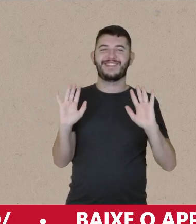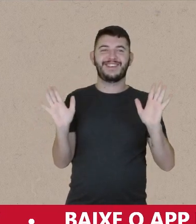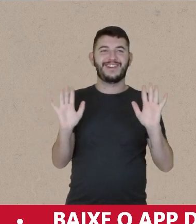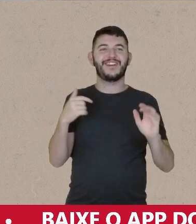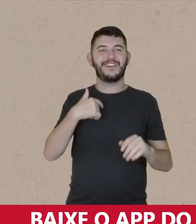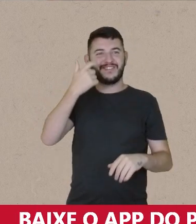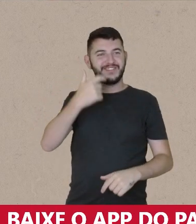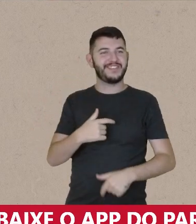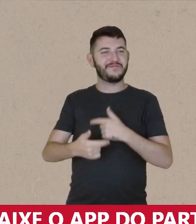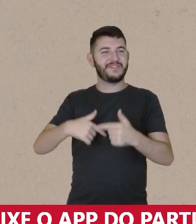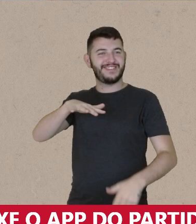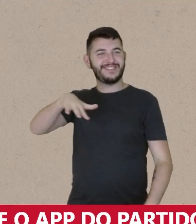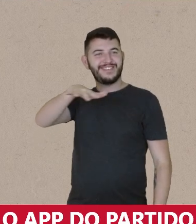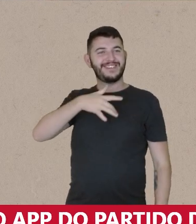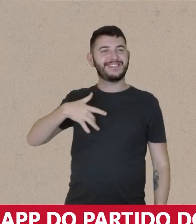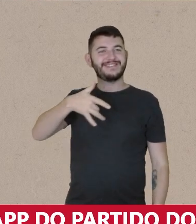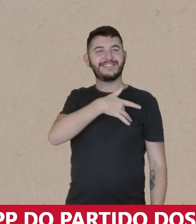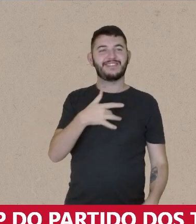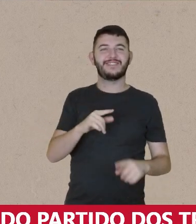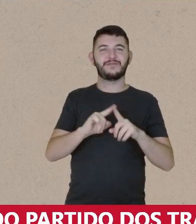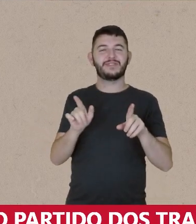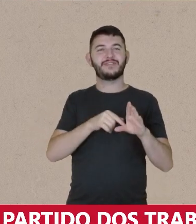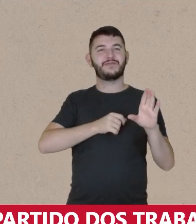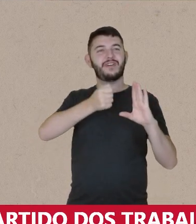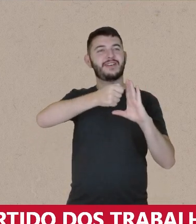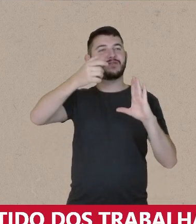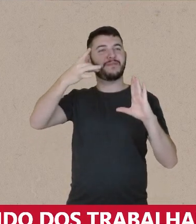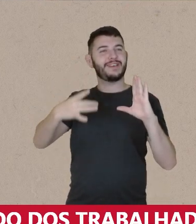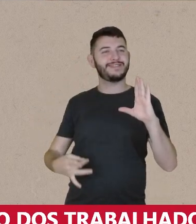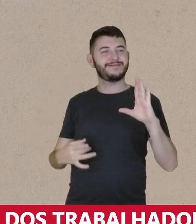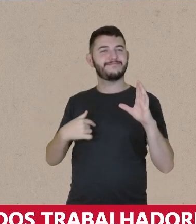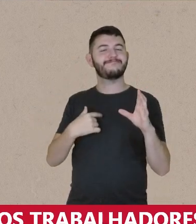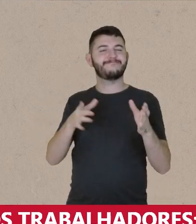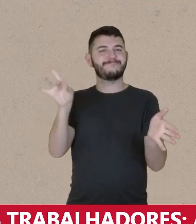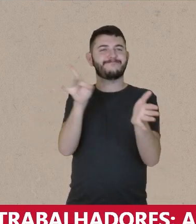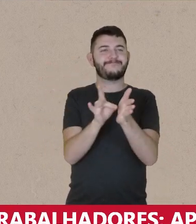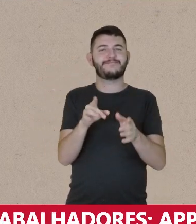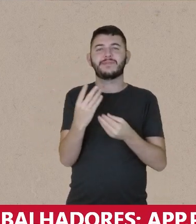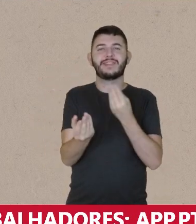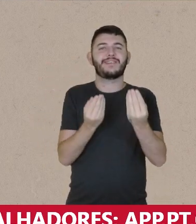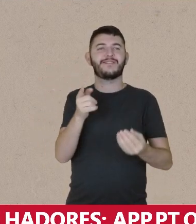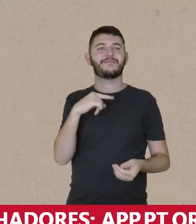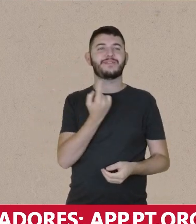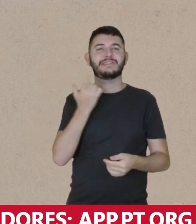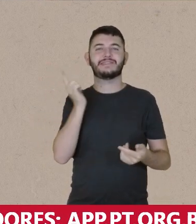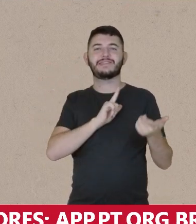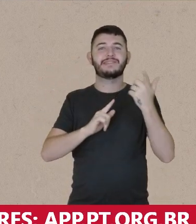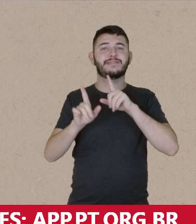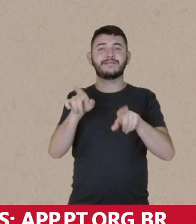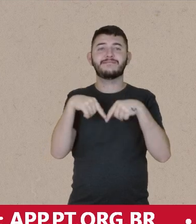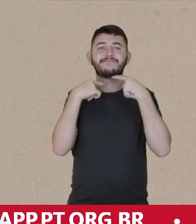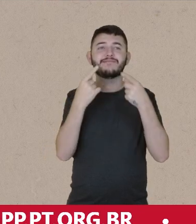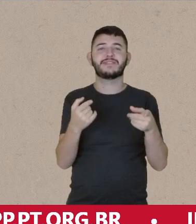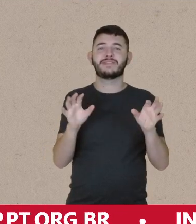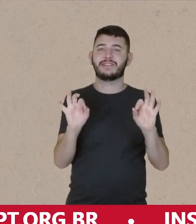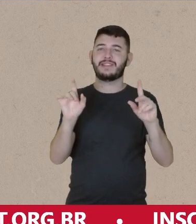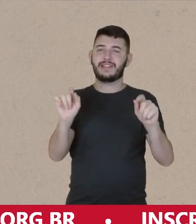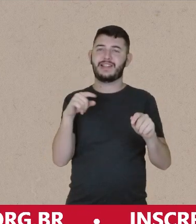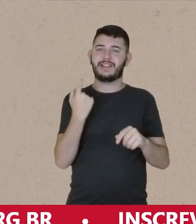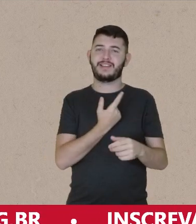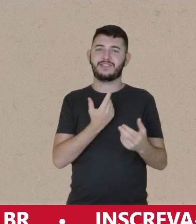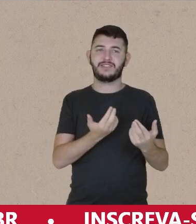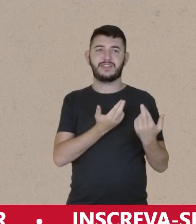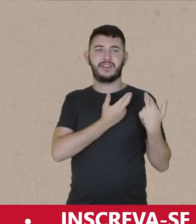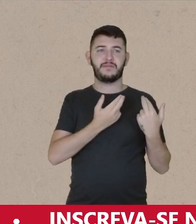Mas é um aspecto delicado de como que a gente vai conseguir, porque não adianta a gente responsabilizar a ANS